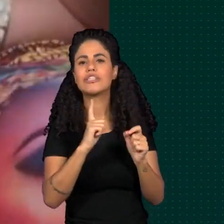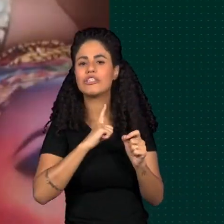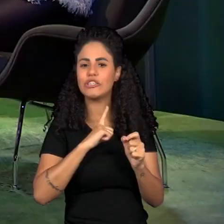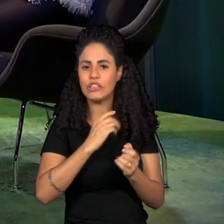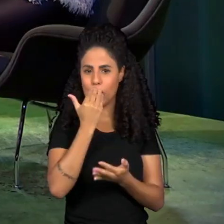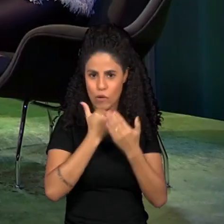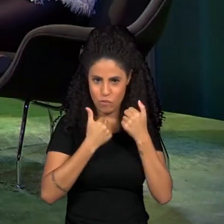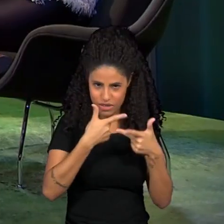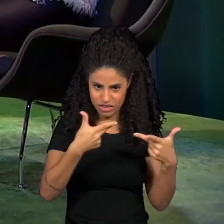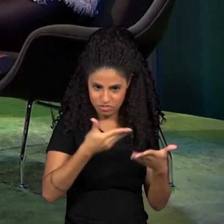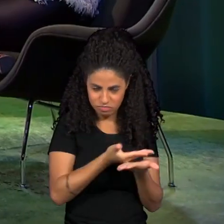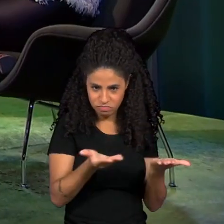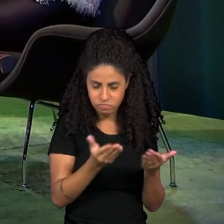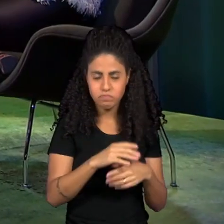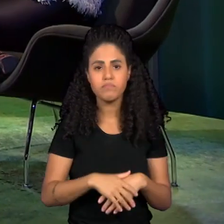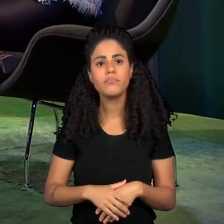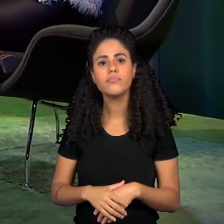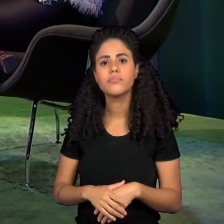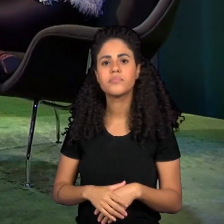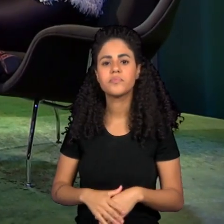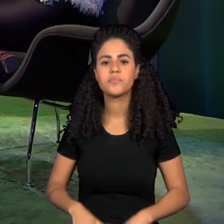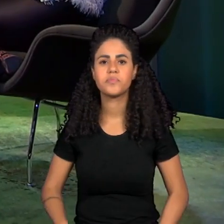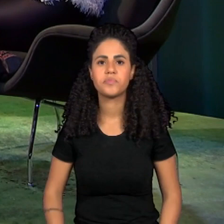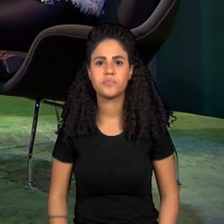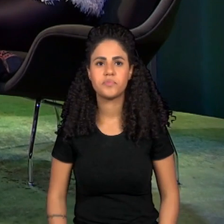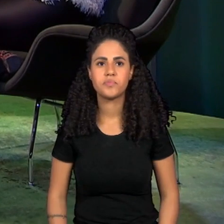obras de arte. Obrigadíssimo pela sua gentileza.